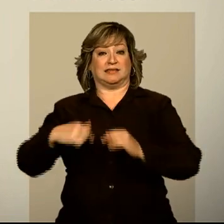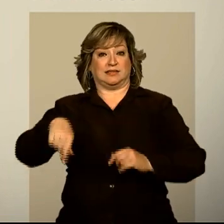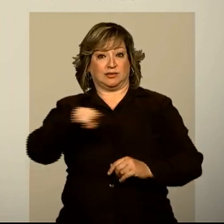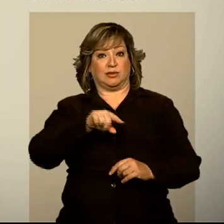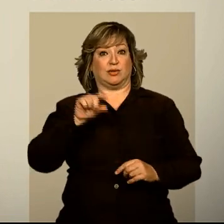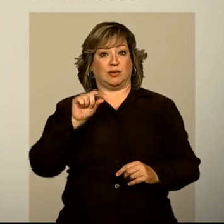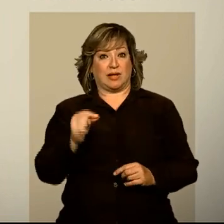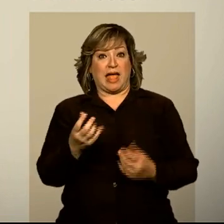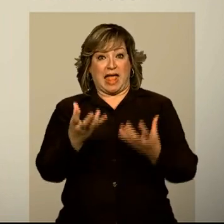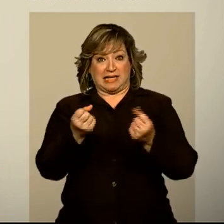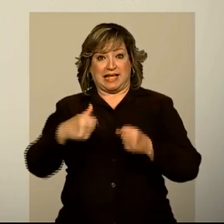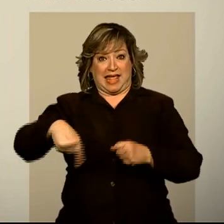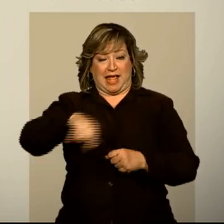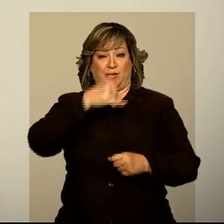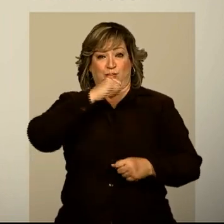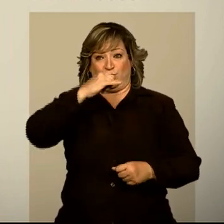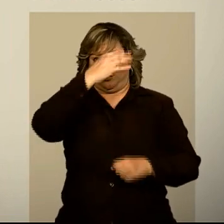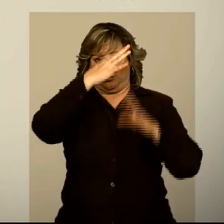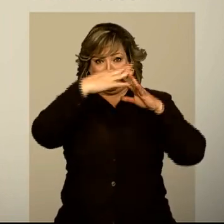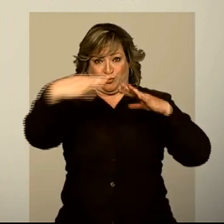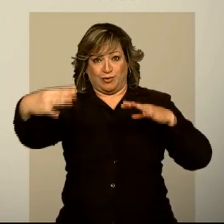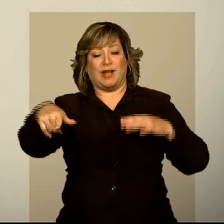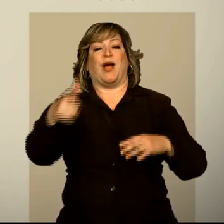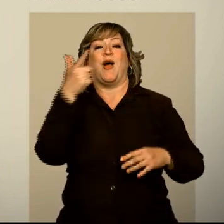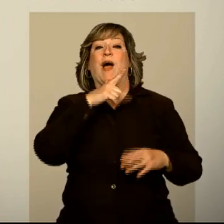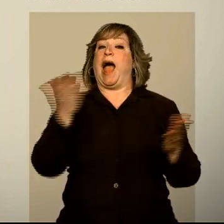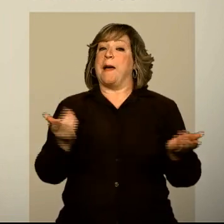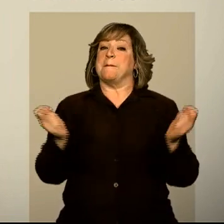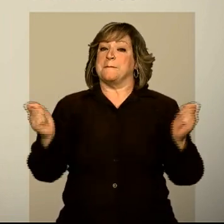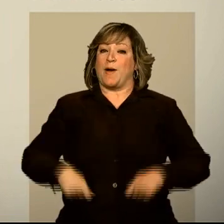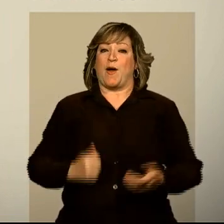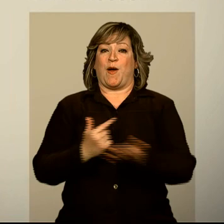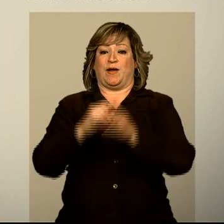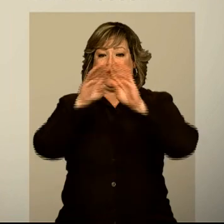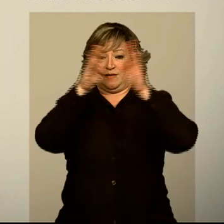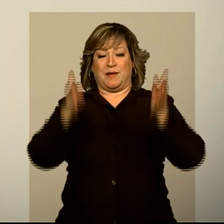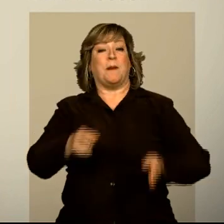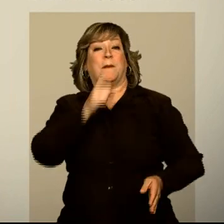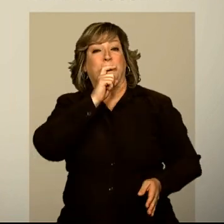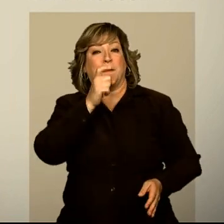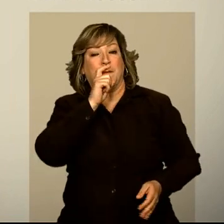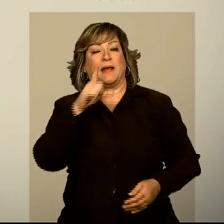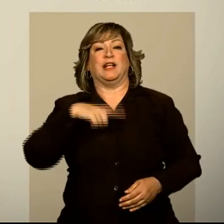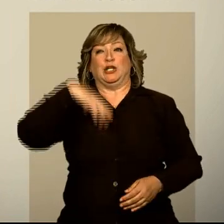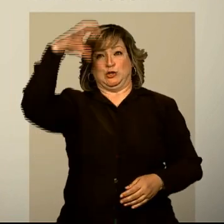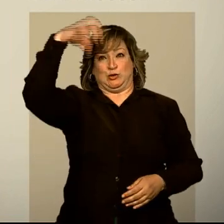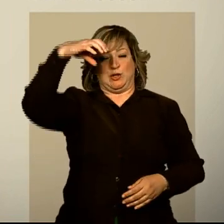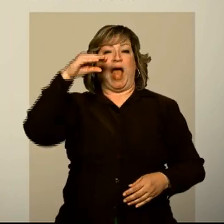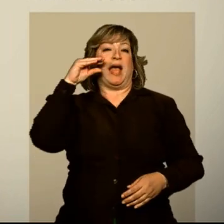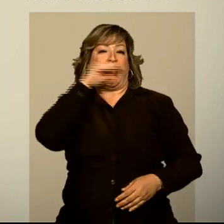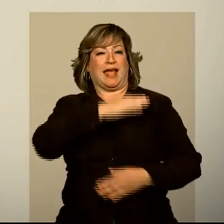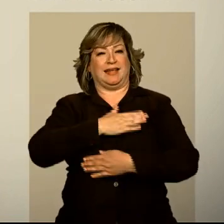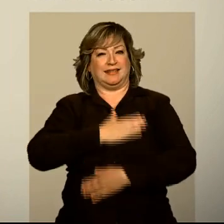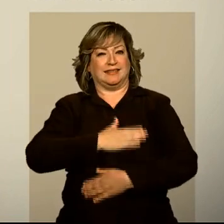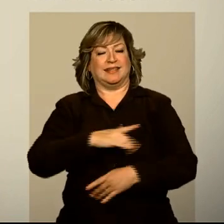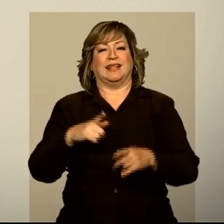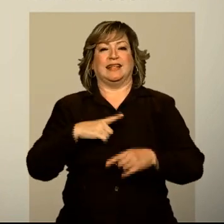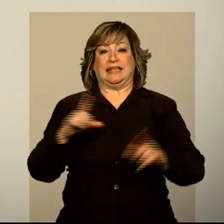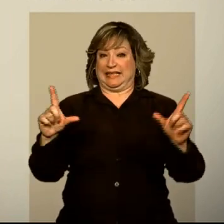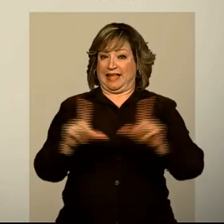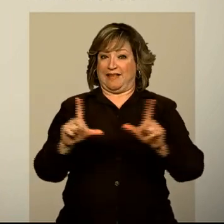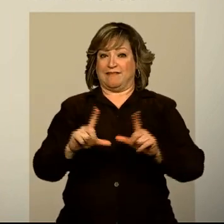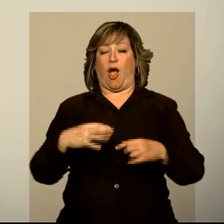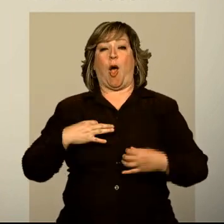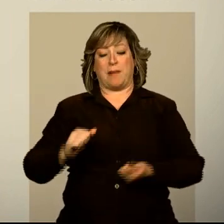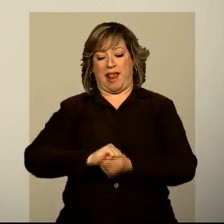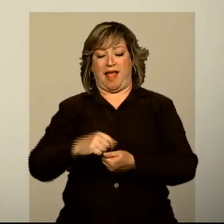beneficiadas pelo Luz Para Todos agora podem ter uma geladeira um chuveiro elétrico uma televisão uma máquina